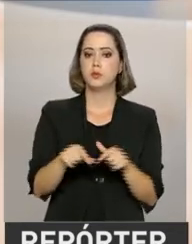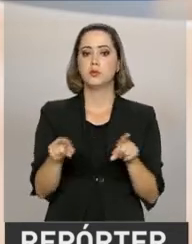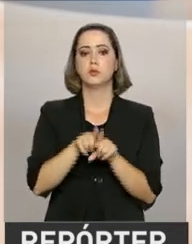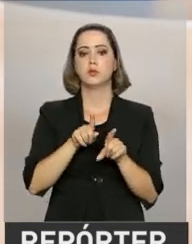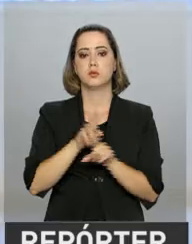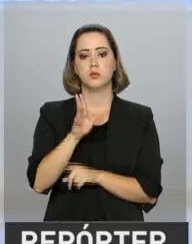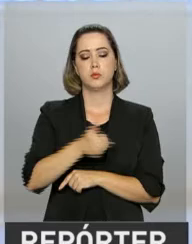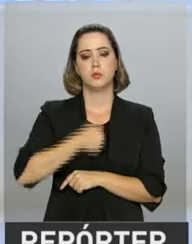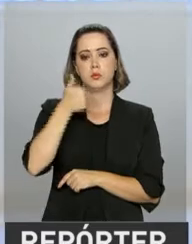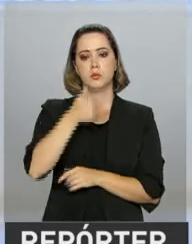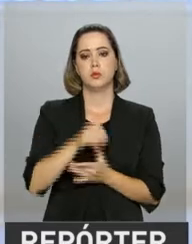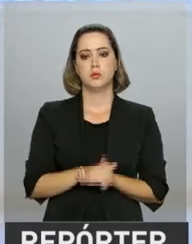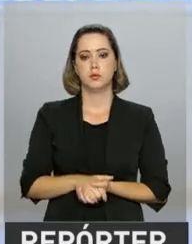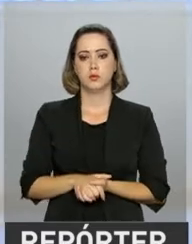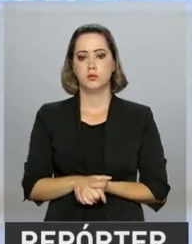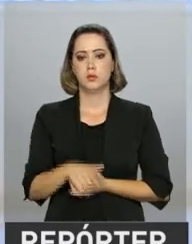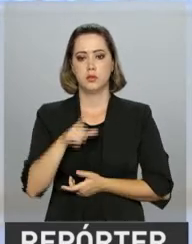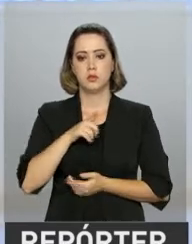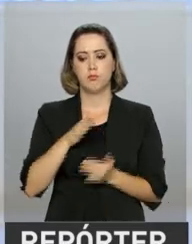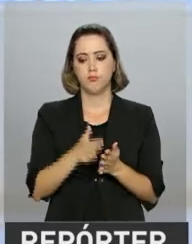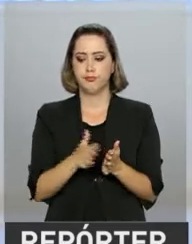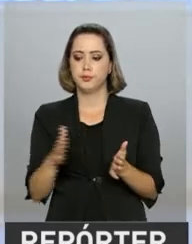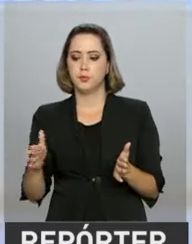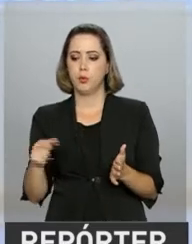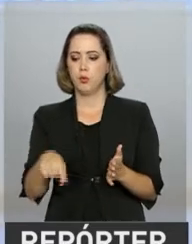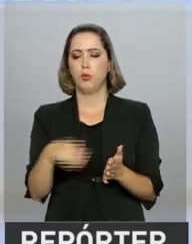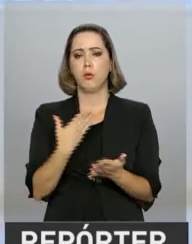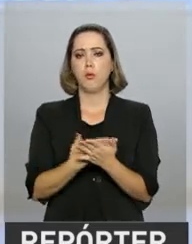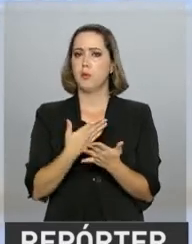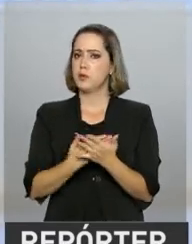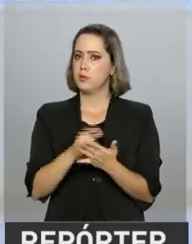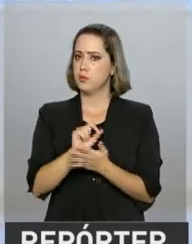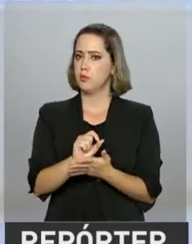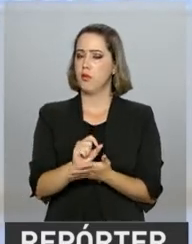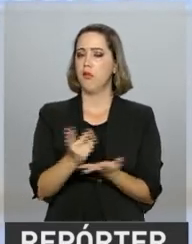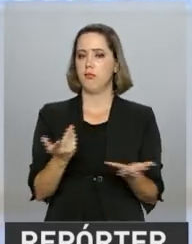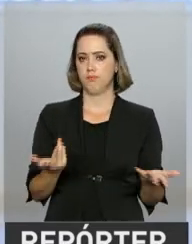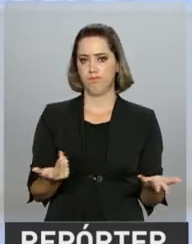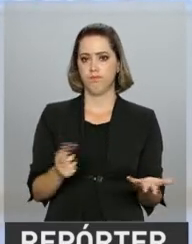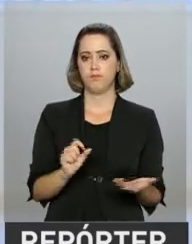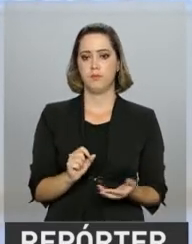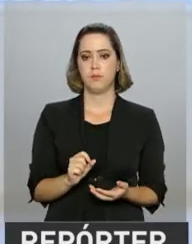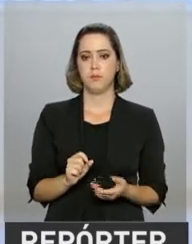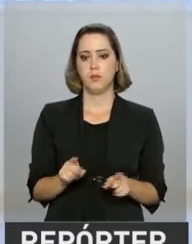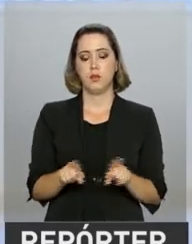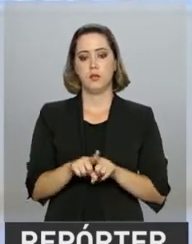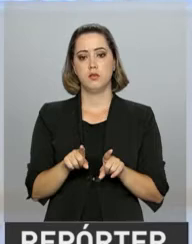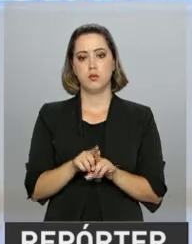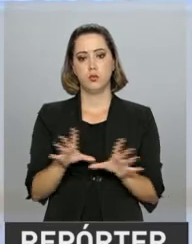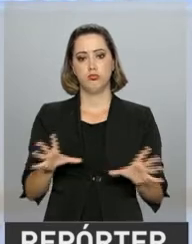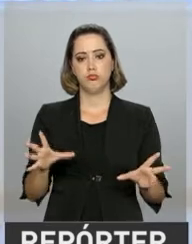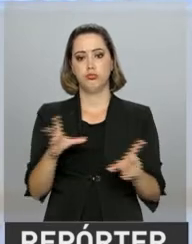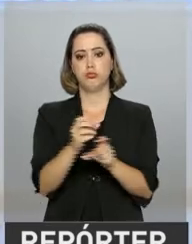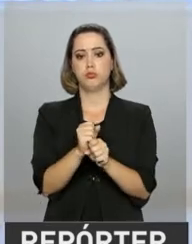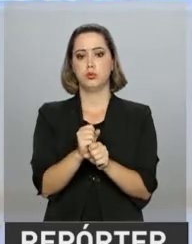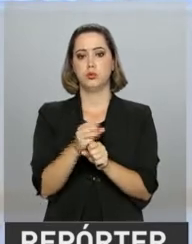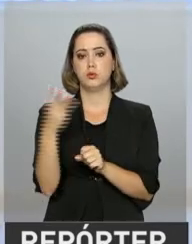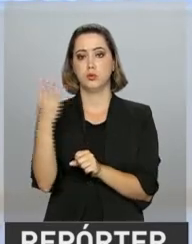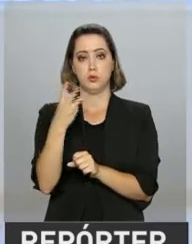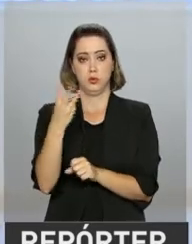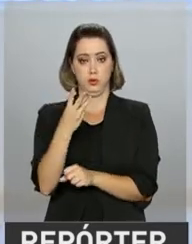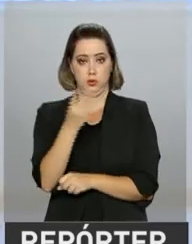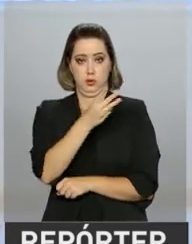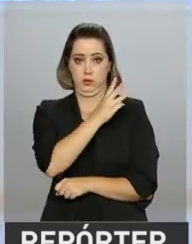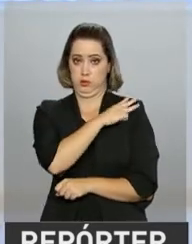agradou e agora a gente vai ter um tempo mais distante né para poder estudar e fechar o currículo do 3º ano